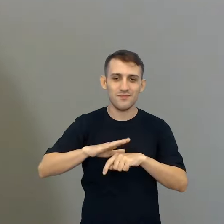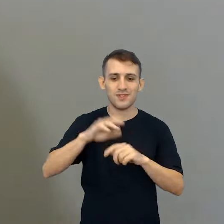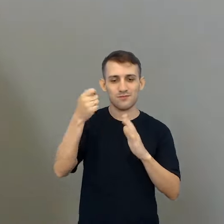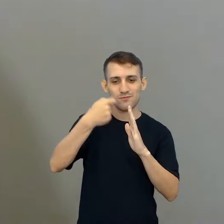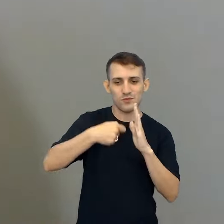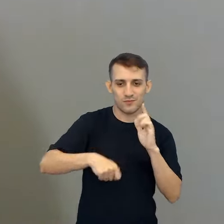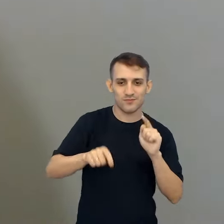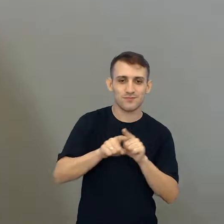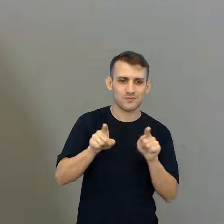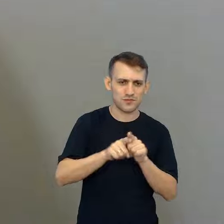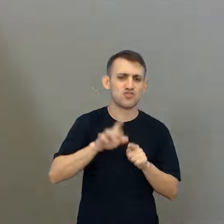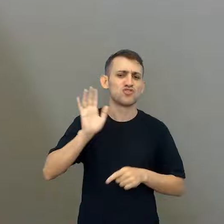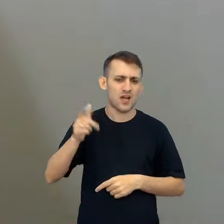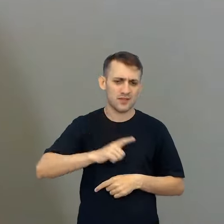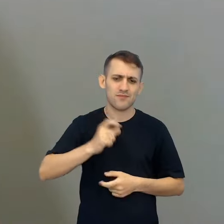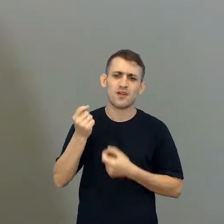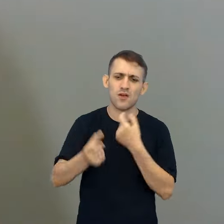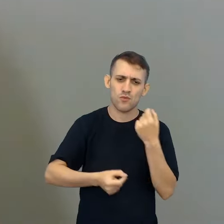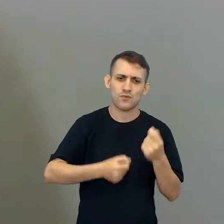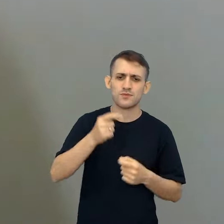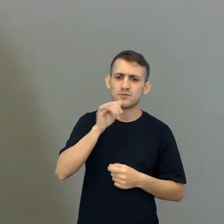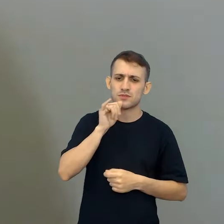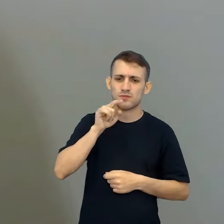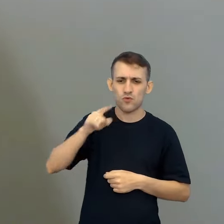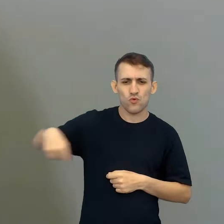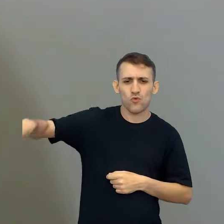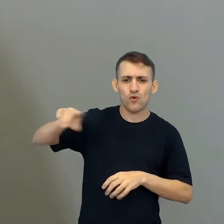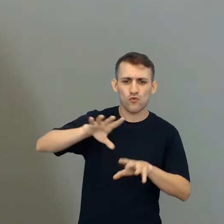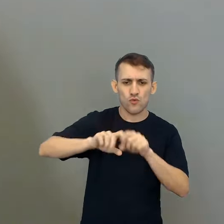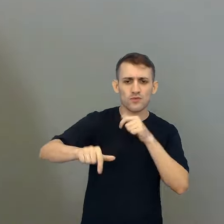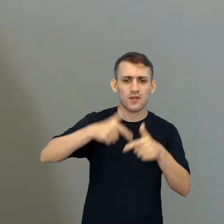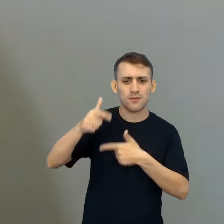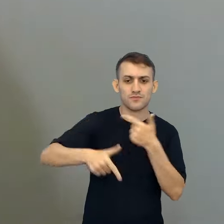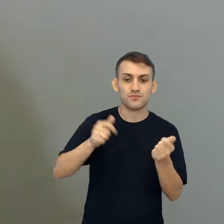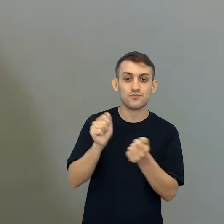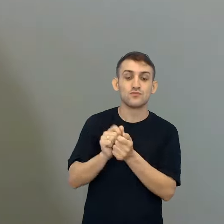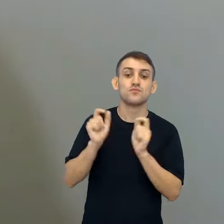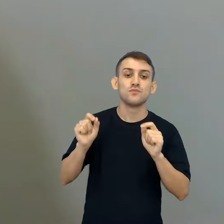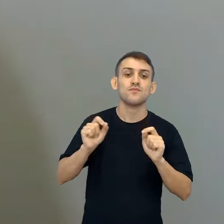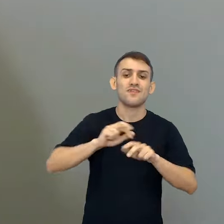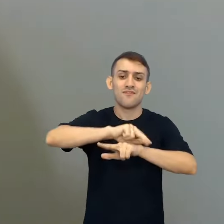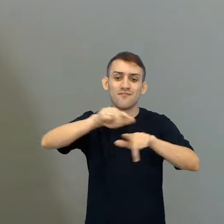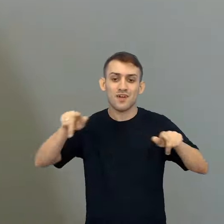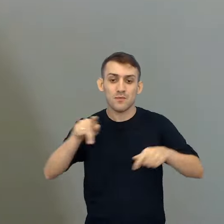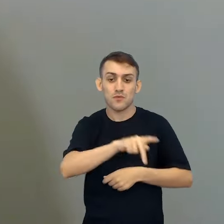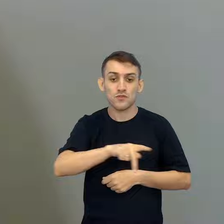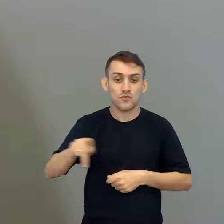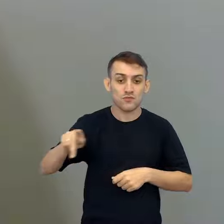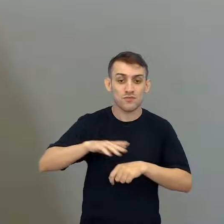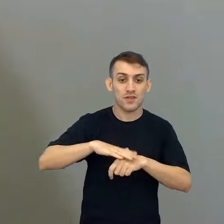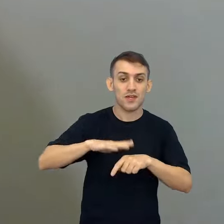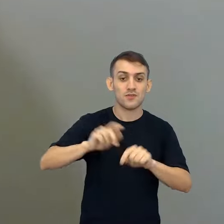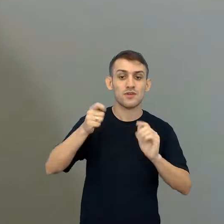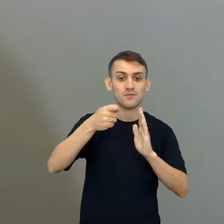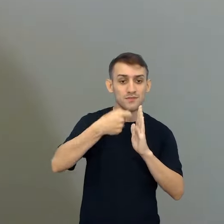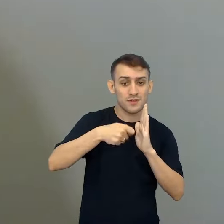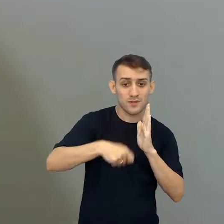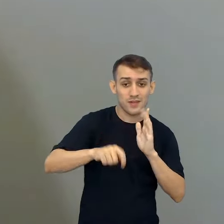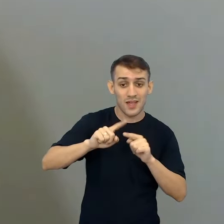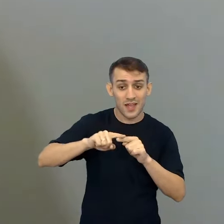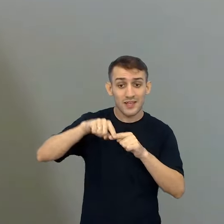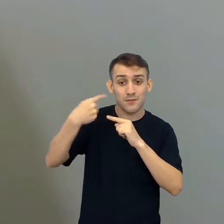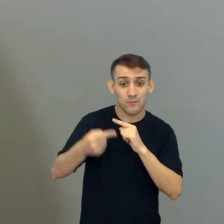anotações. Já houve alguns comentários dos nossos formadores que trabalham conosco de que muitos professores fazem essas anotações e depois vão